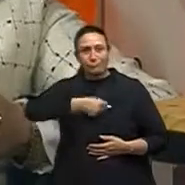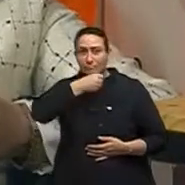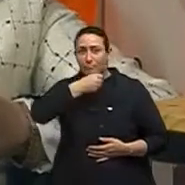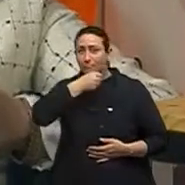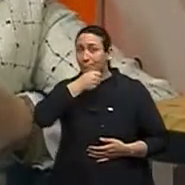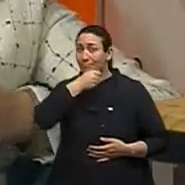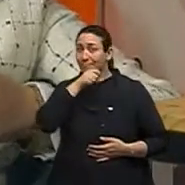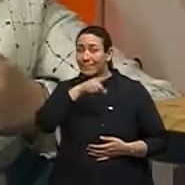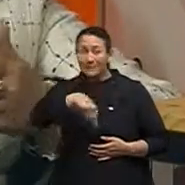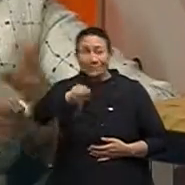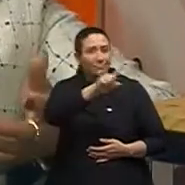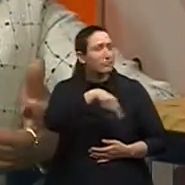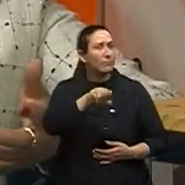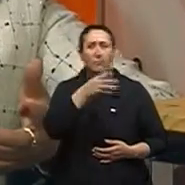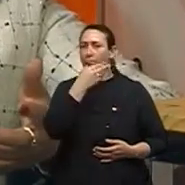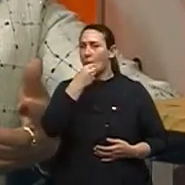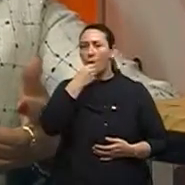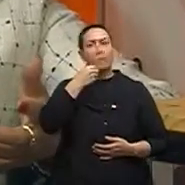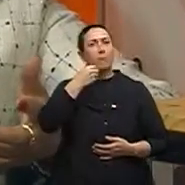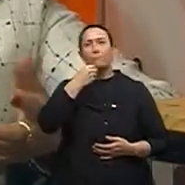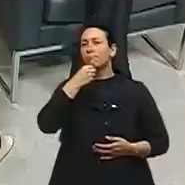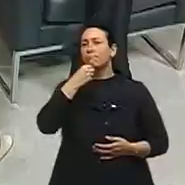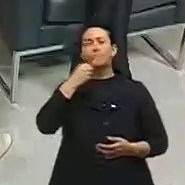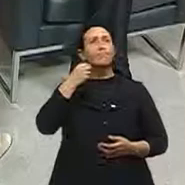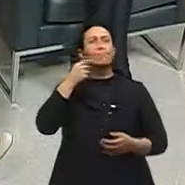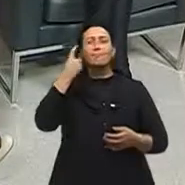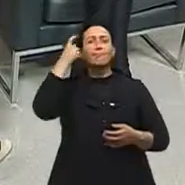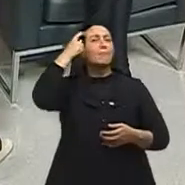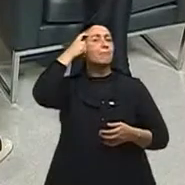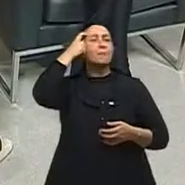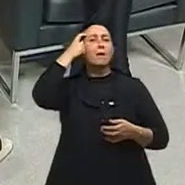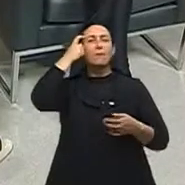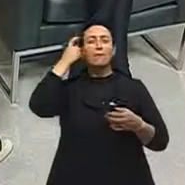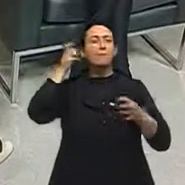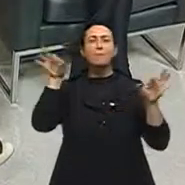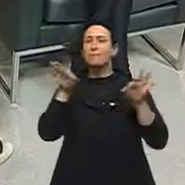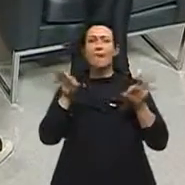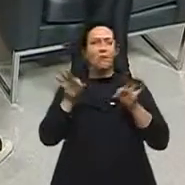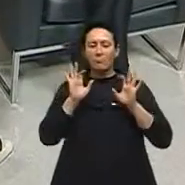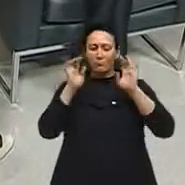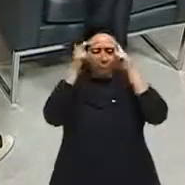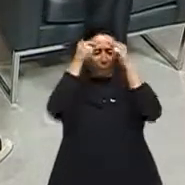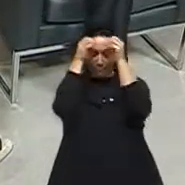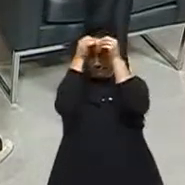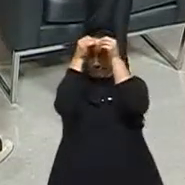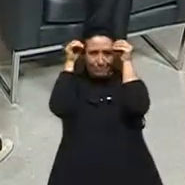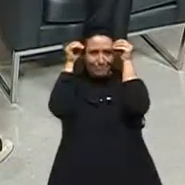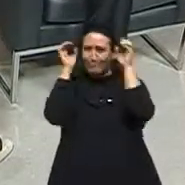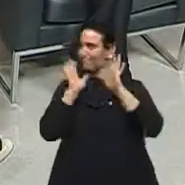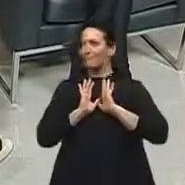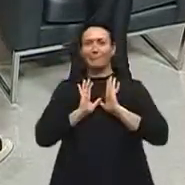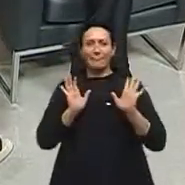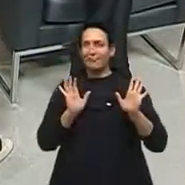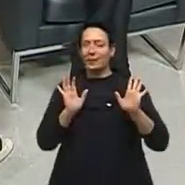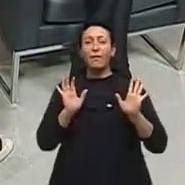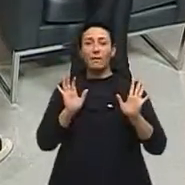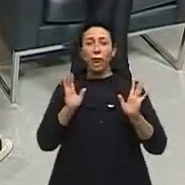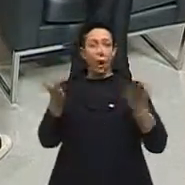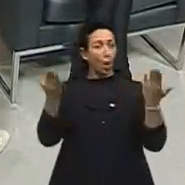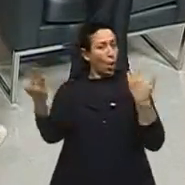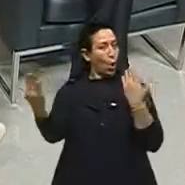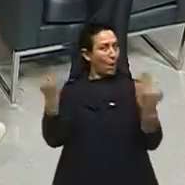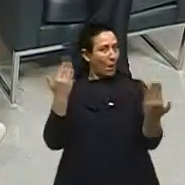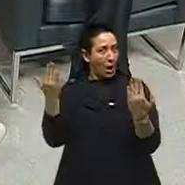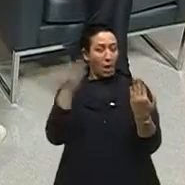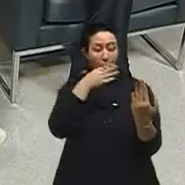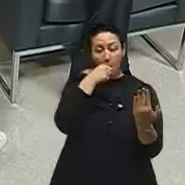o homem é imutável Ah que eu vou fazer com isso uhum já se tu compara com a mulher Isabel